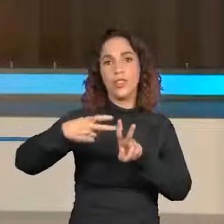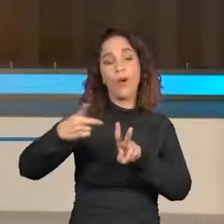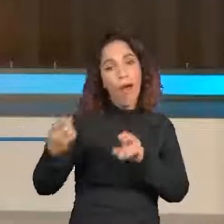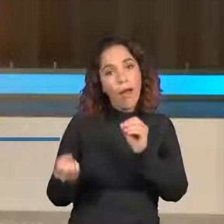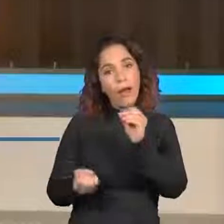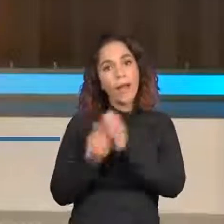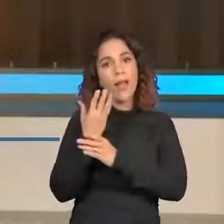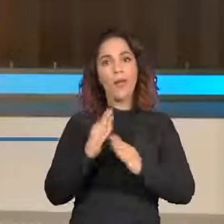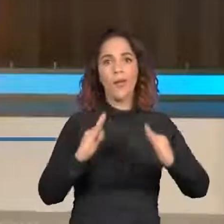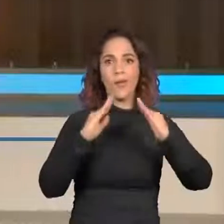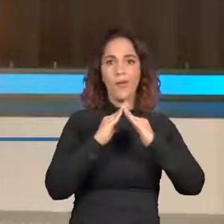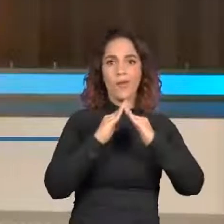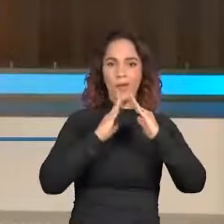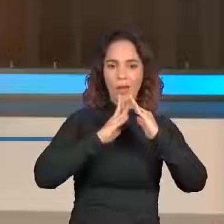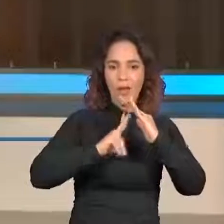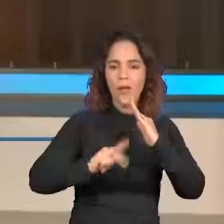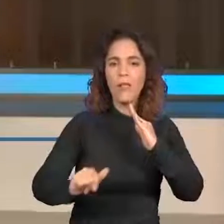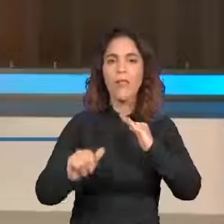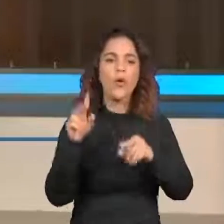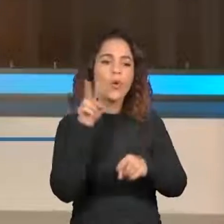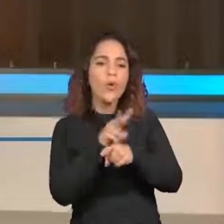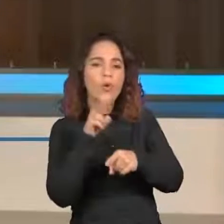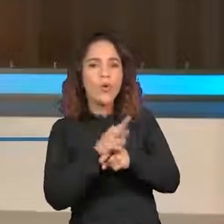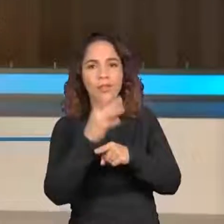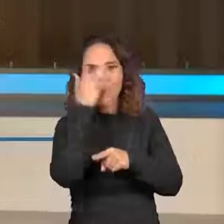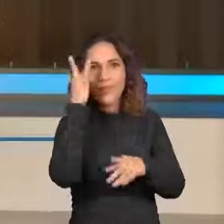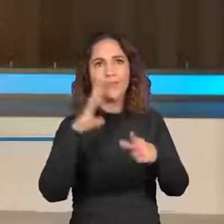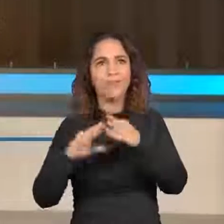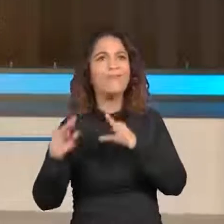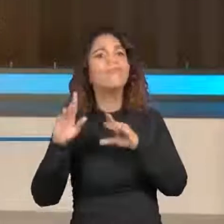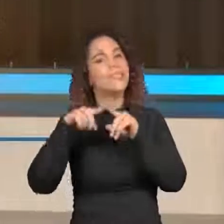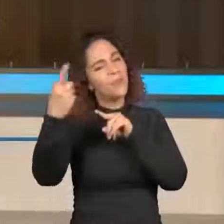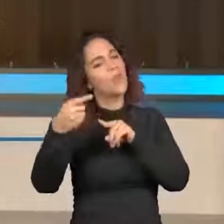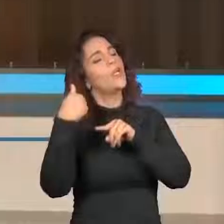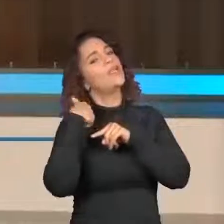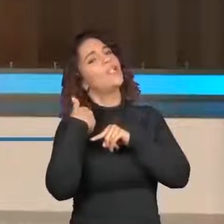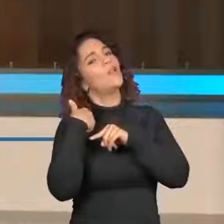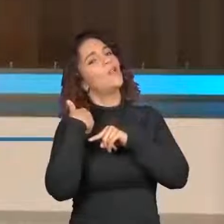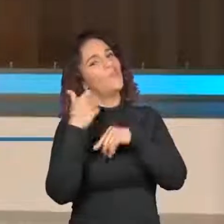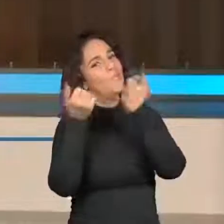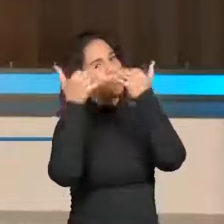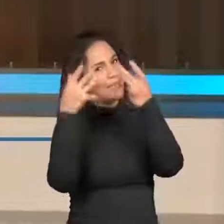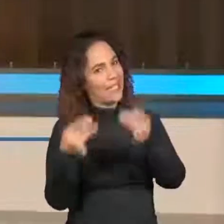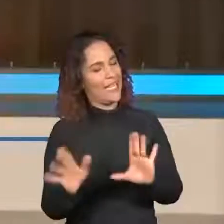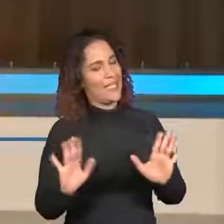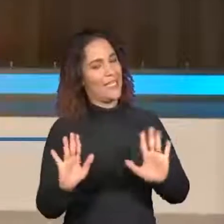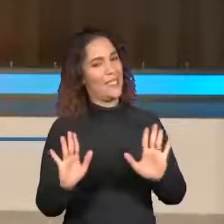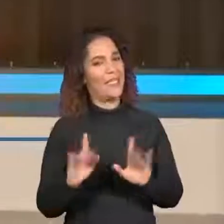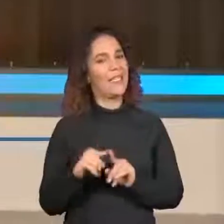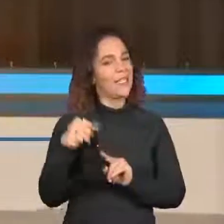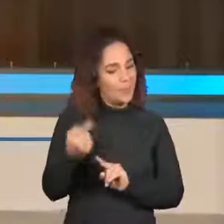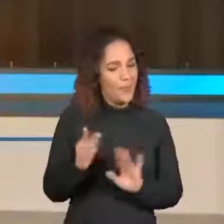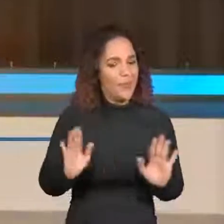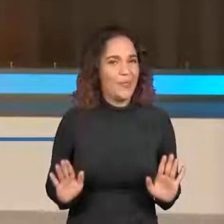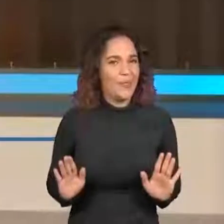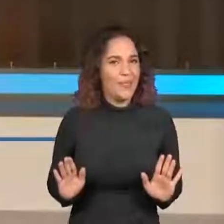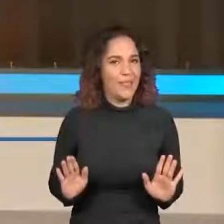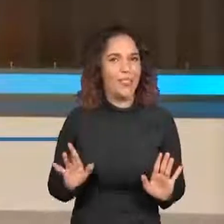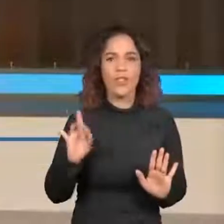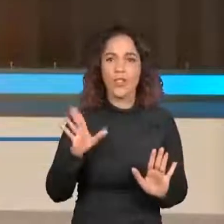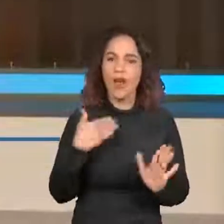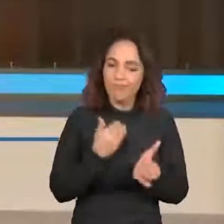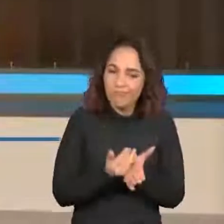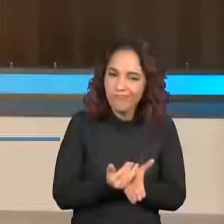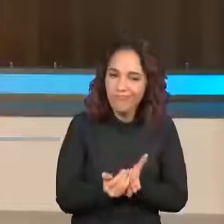que atendiam essas pessoas, por detalhes que ainda não vou me aprofundar, diz que agora é